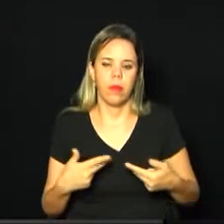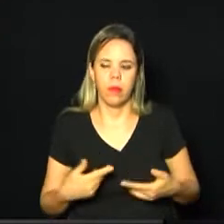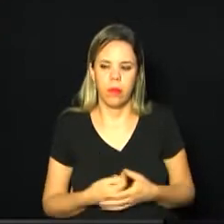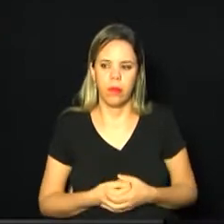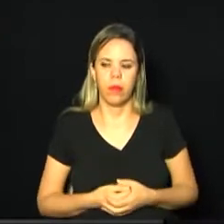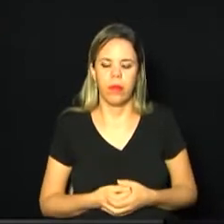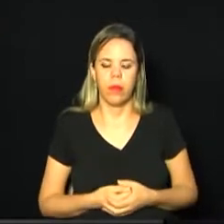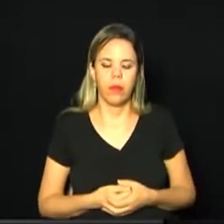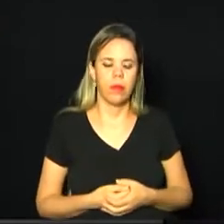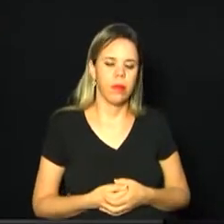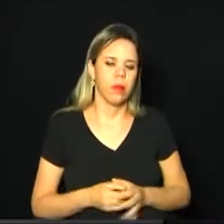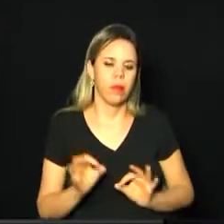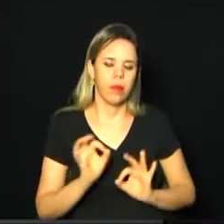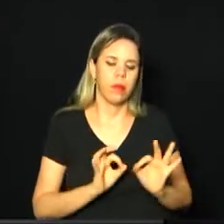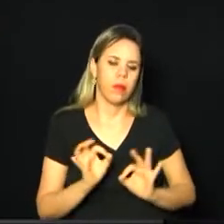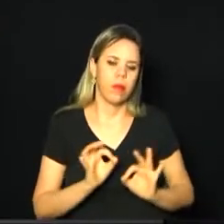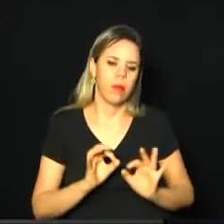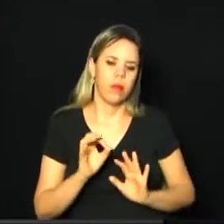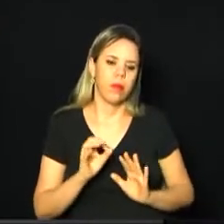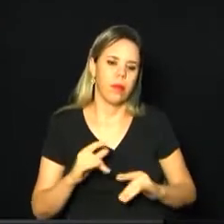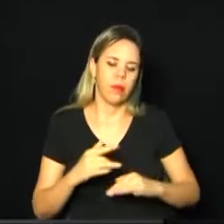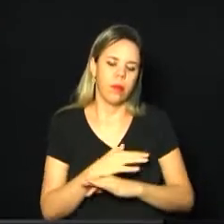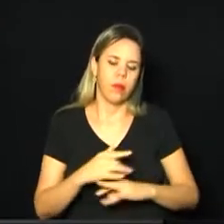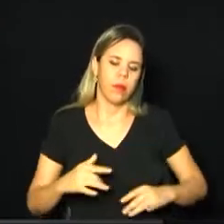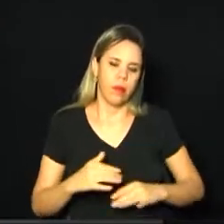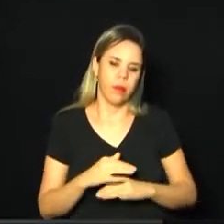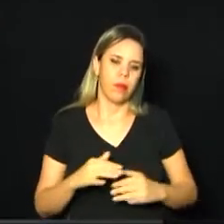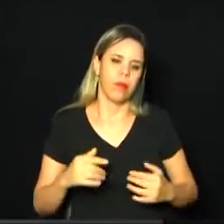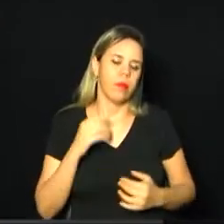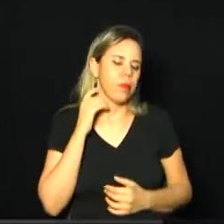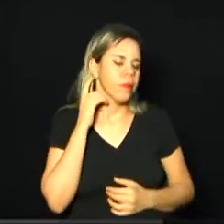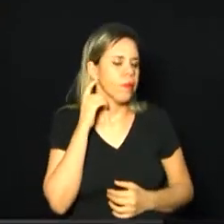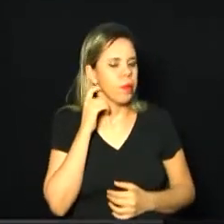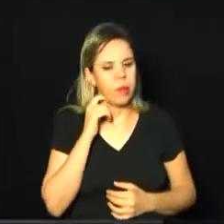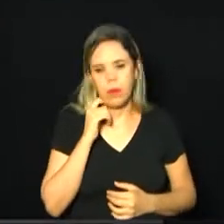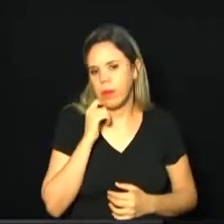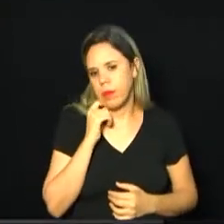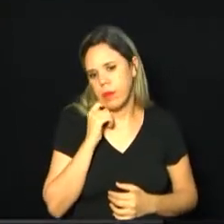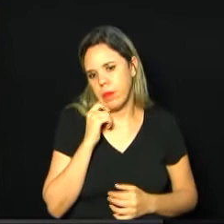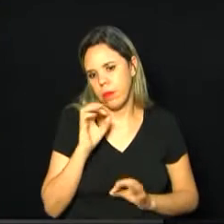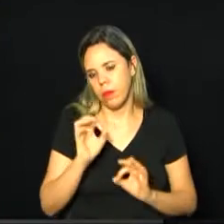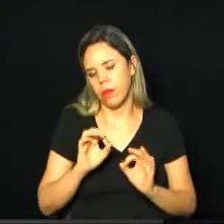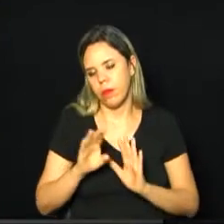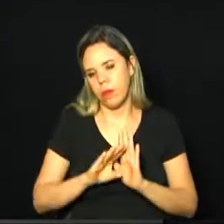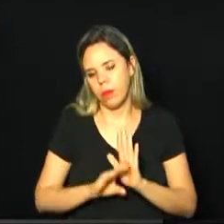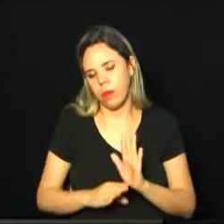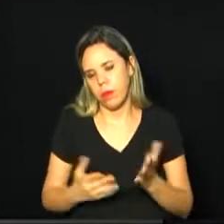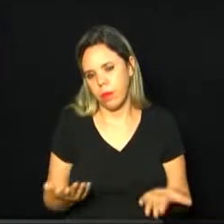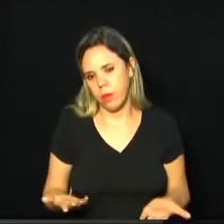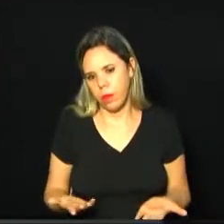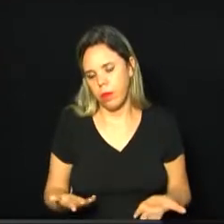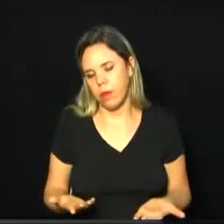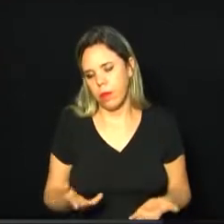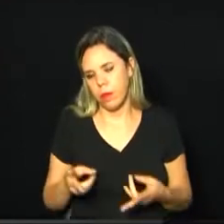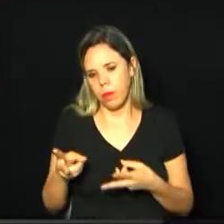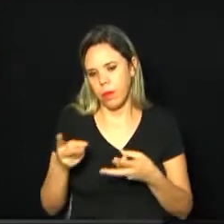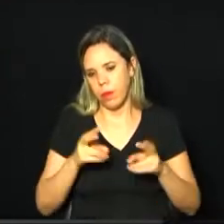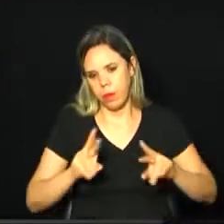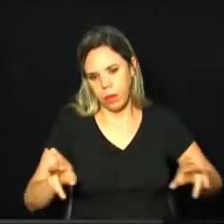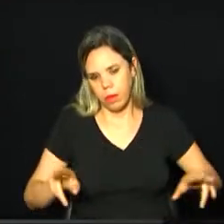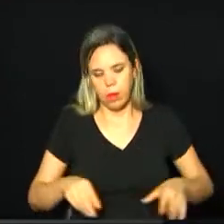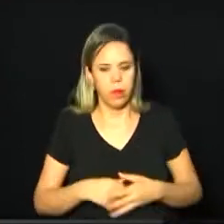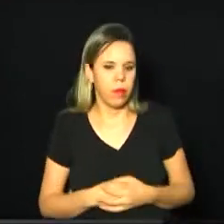de elaboração do plano de mobilidade na parte de planejamento então a gente percebe uma